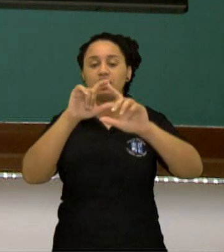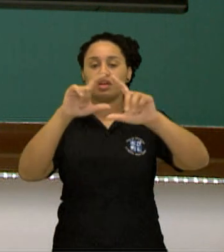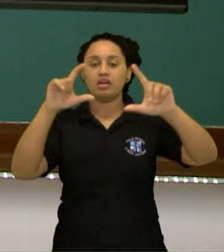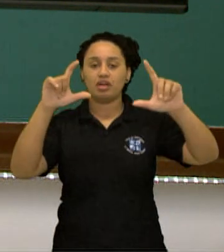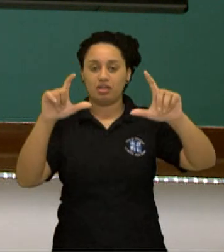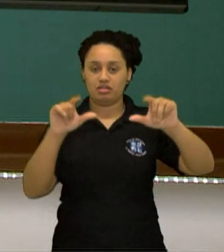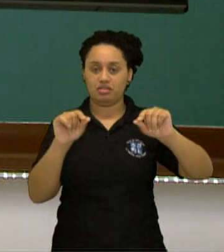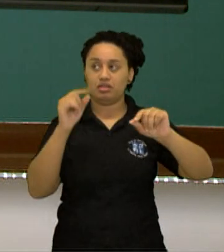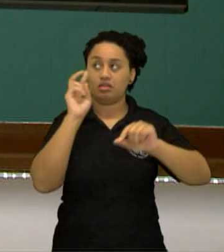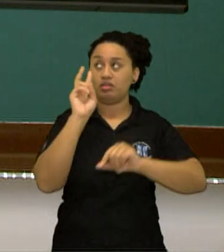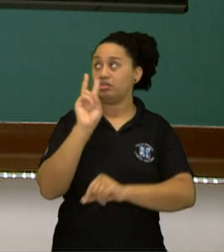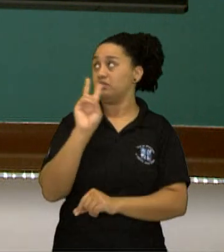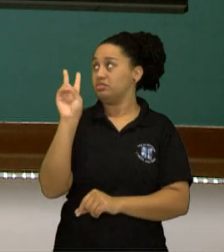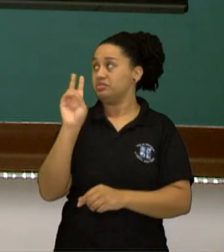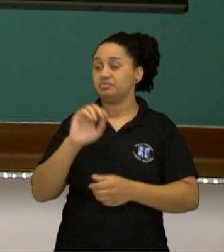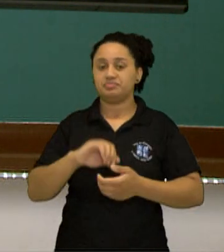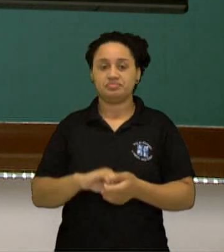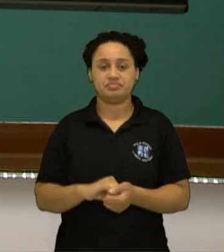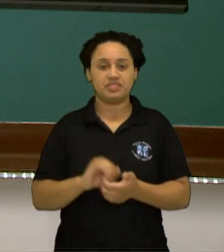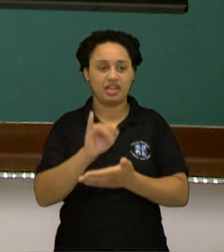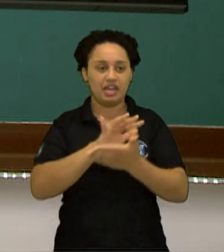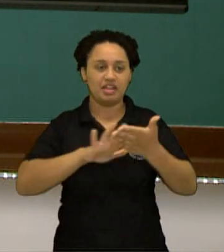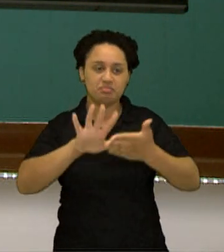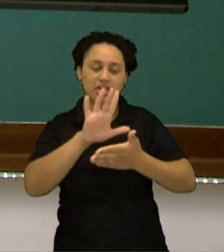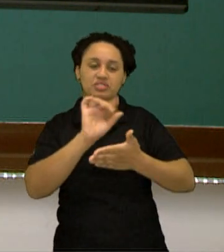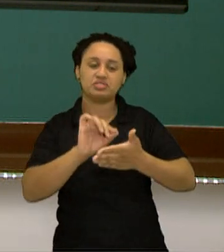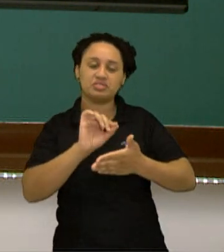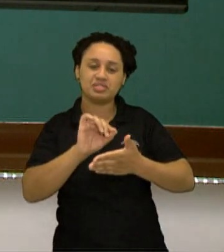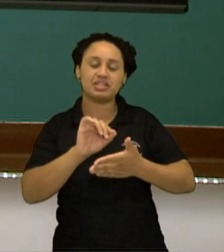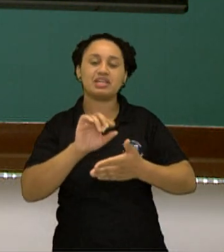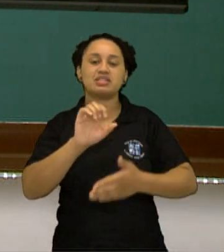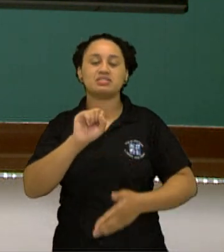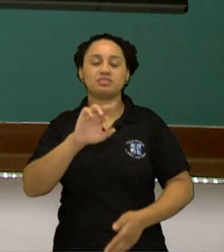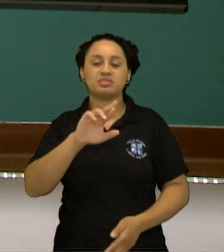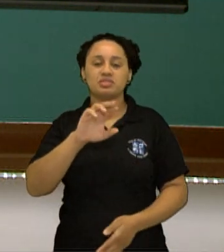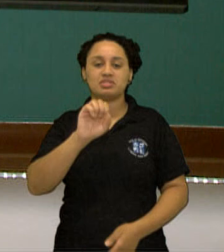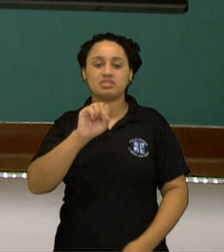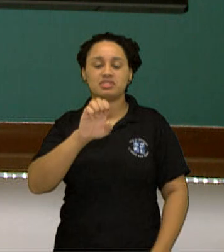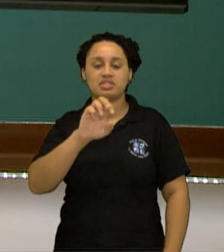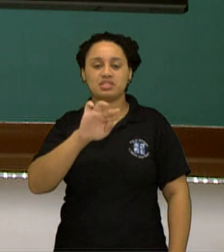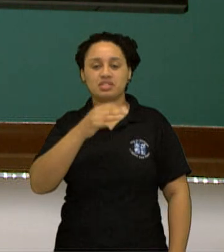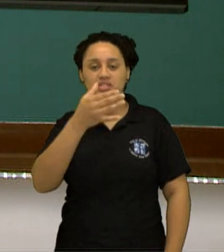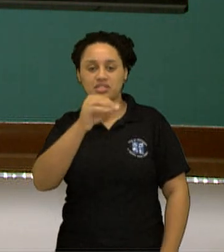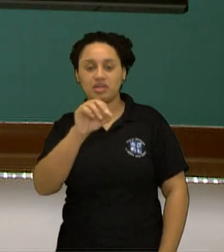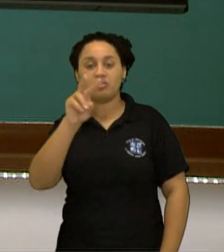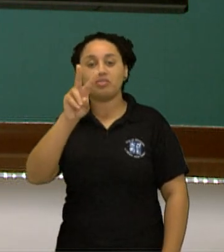da ilustração da obra dele, Grande Sertão Veredas, a mais conhecida de